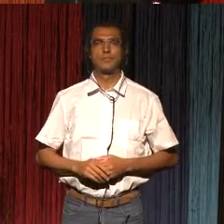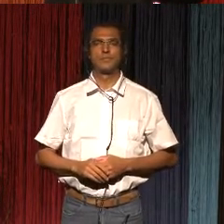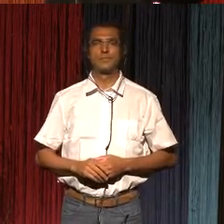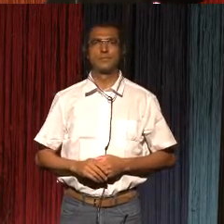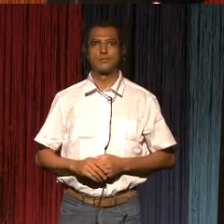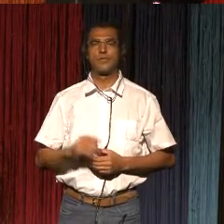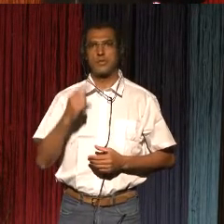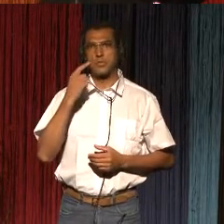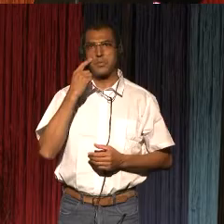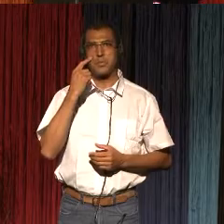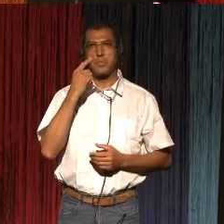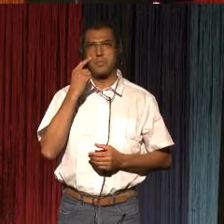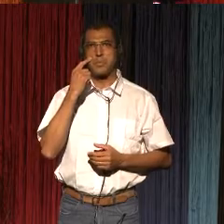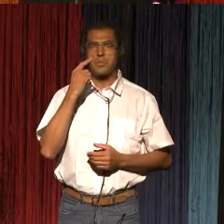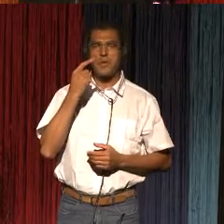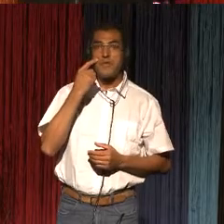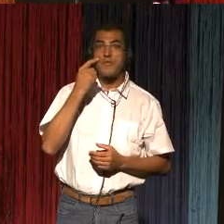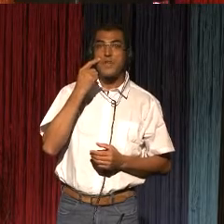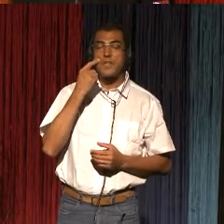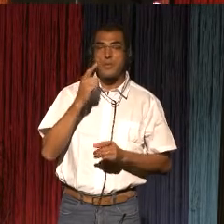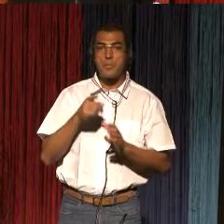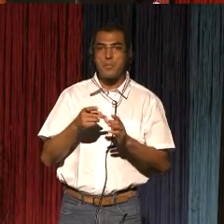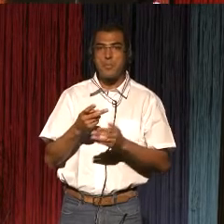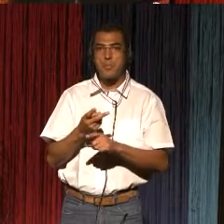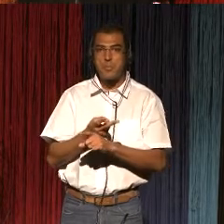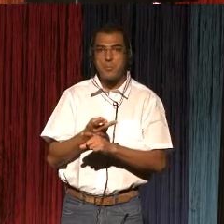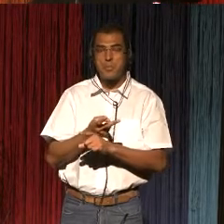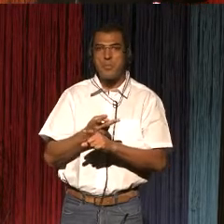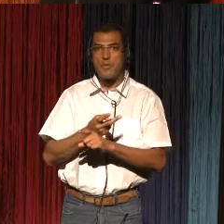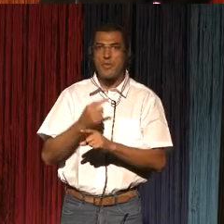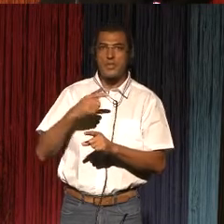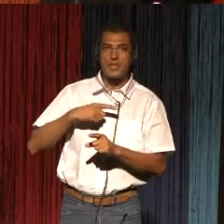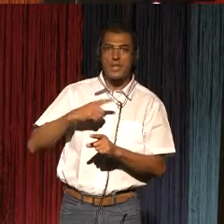Deixa eu ver se eu tenho uma coisa aqui.